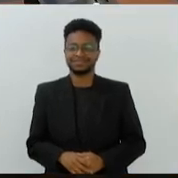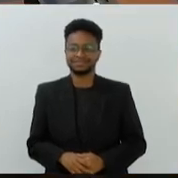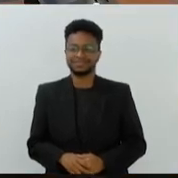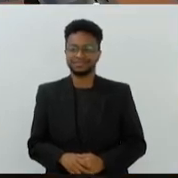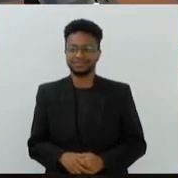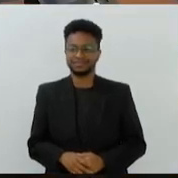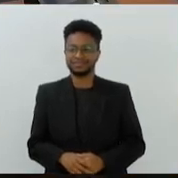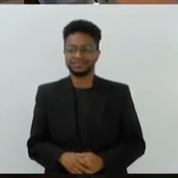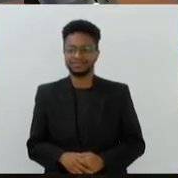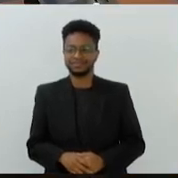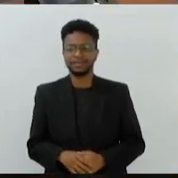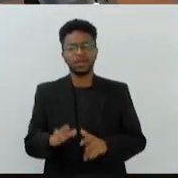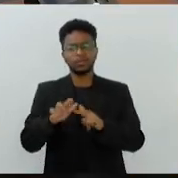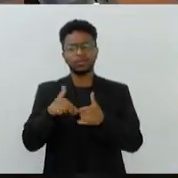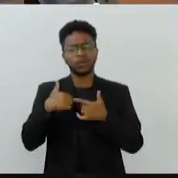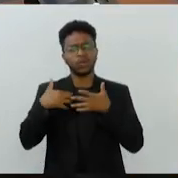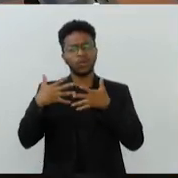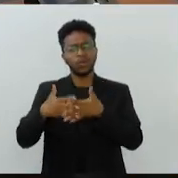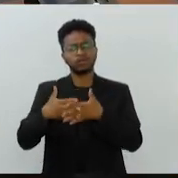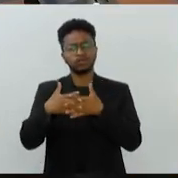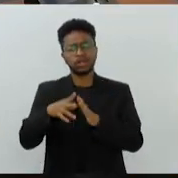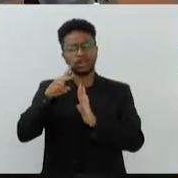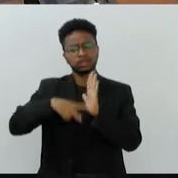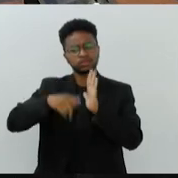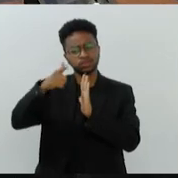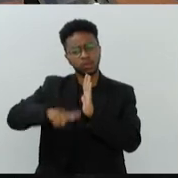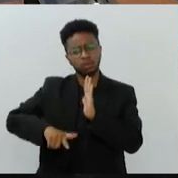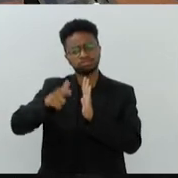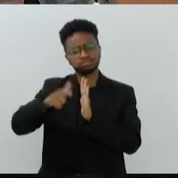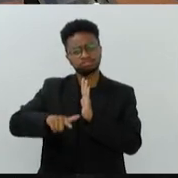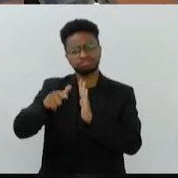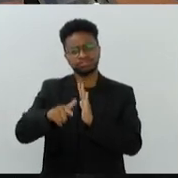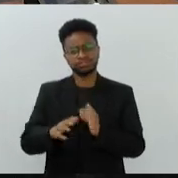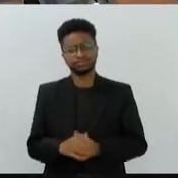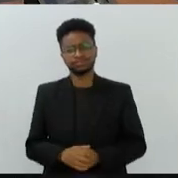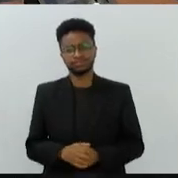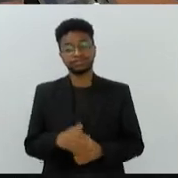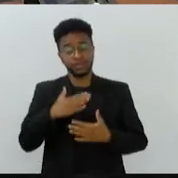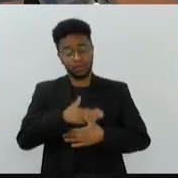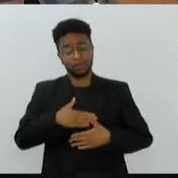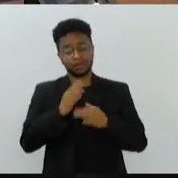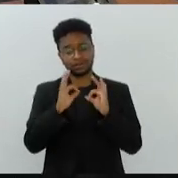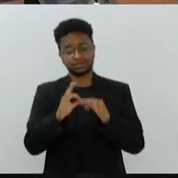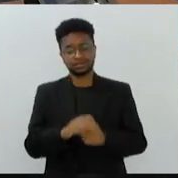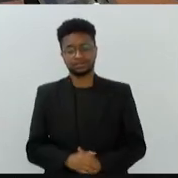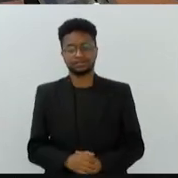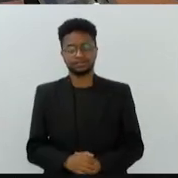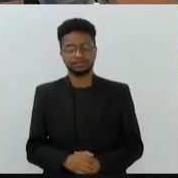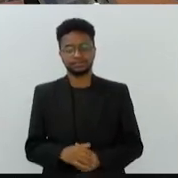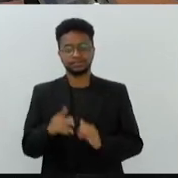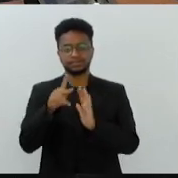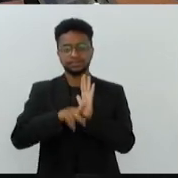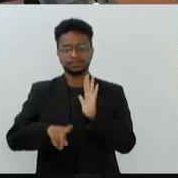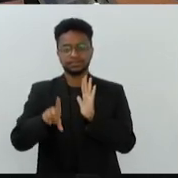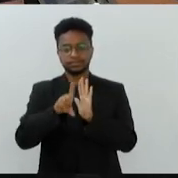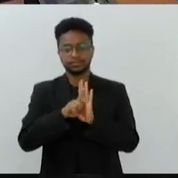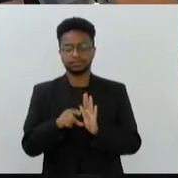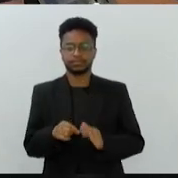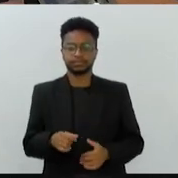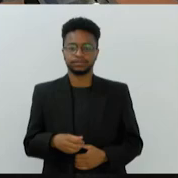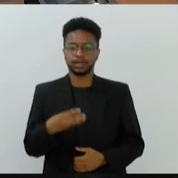É. Por isso que eu me confundi ali, de novo voltei. É um prazer, deputado. Projeto de lei